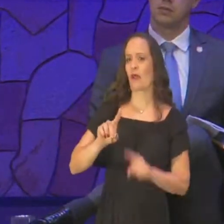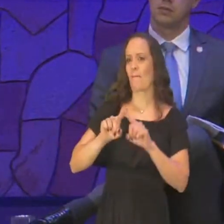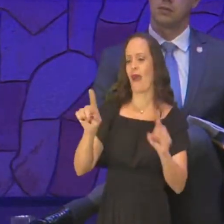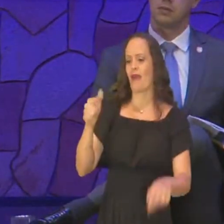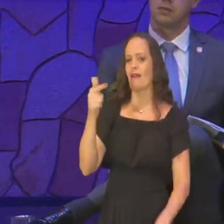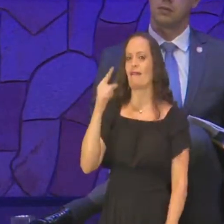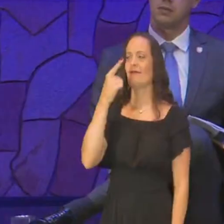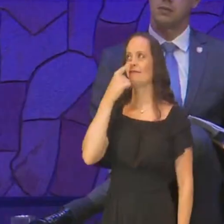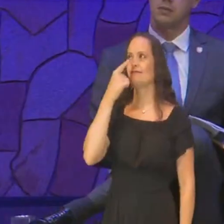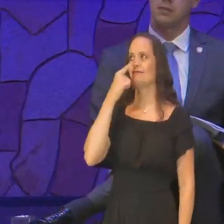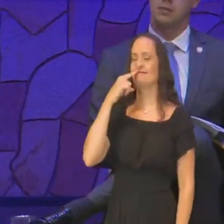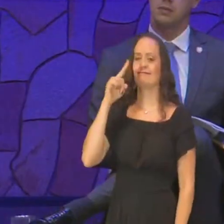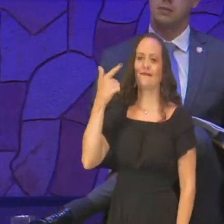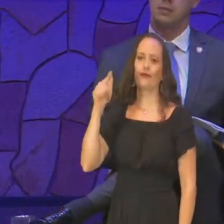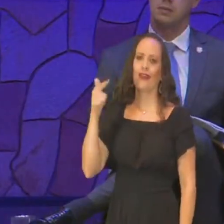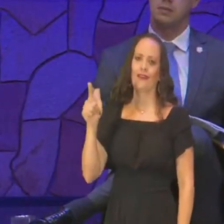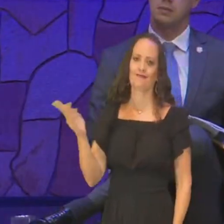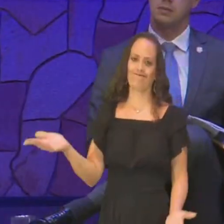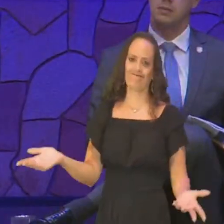intimidade.